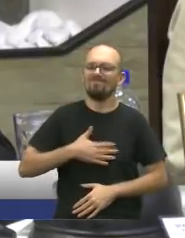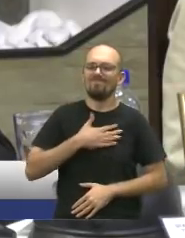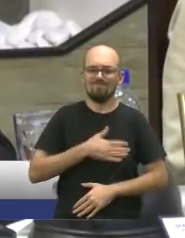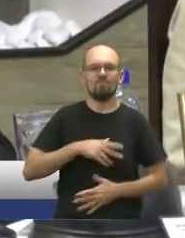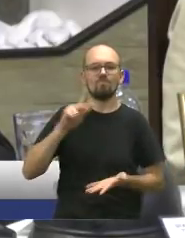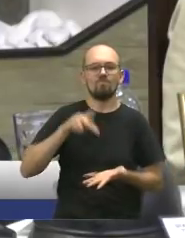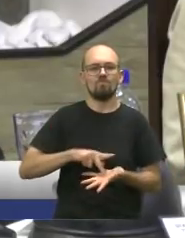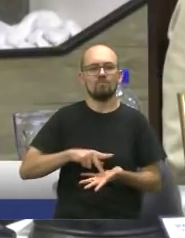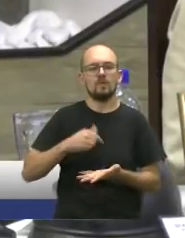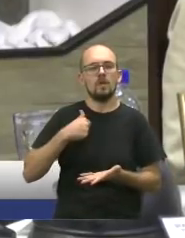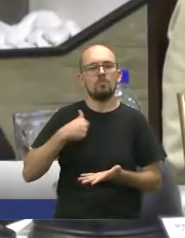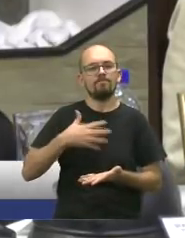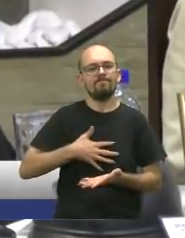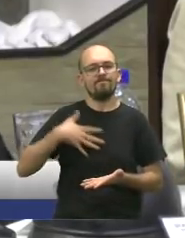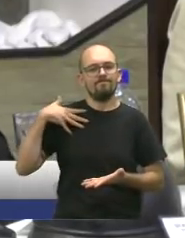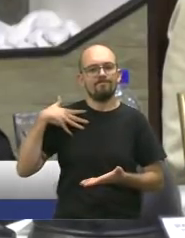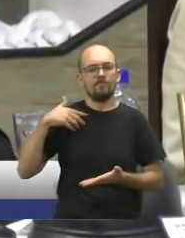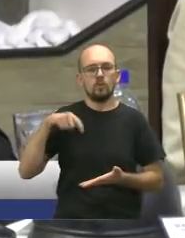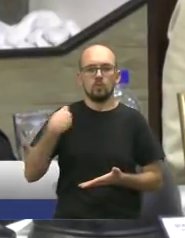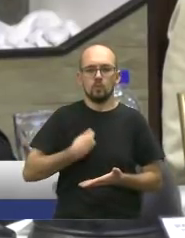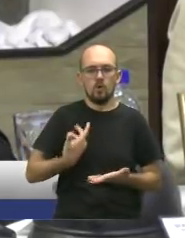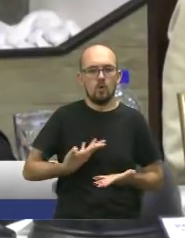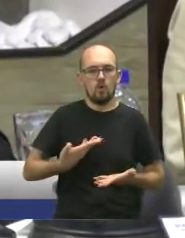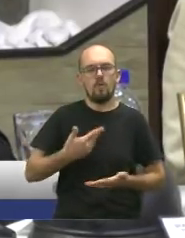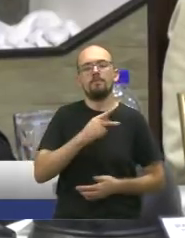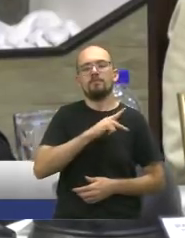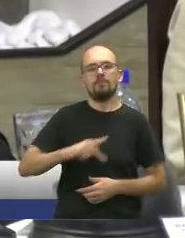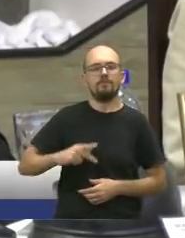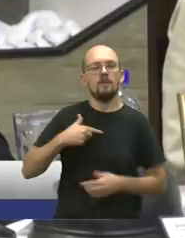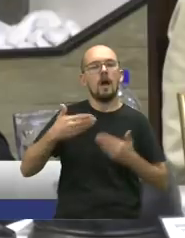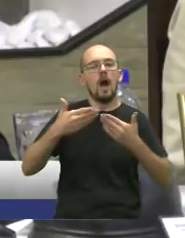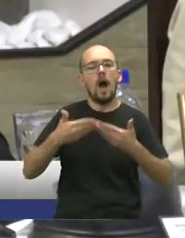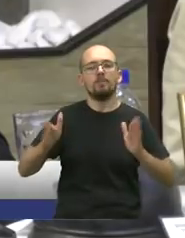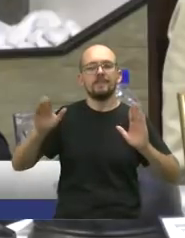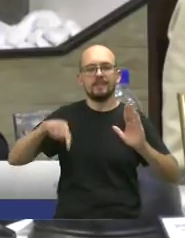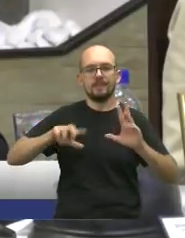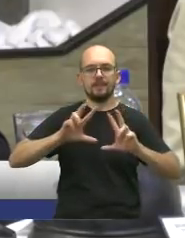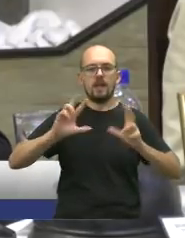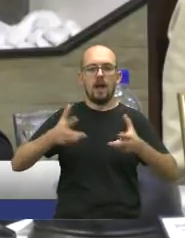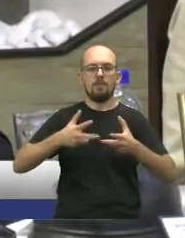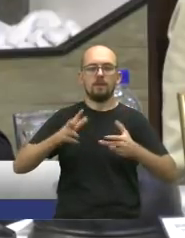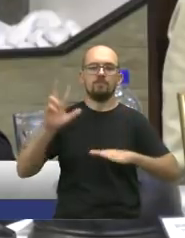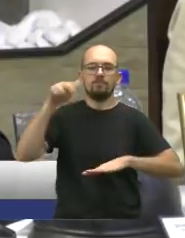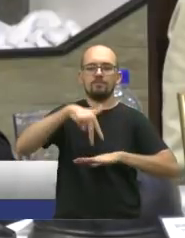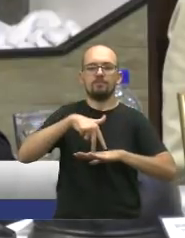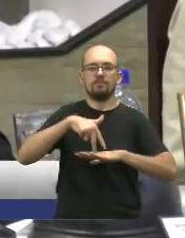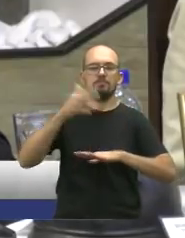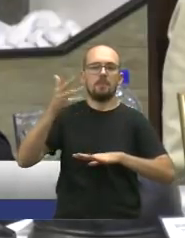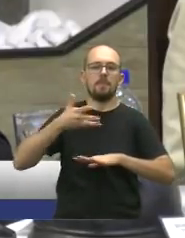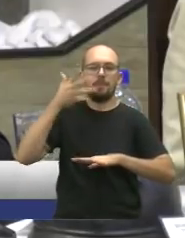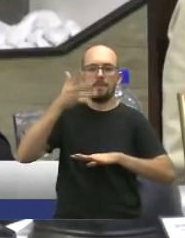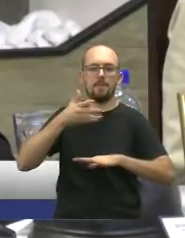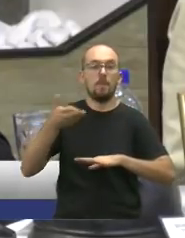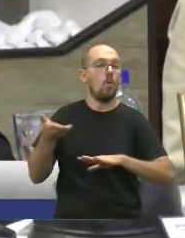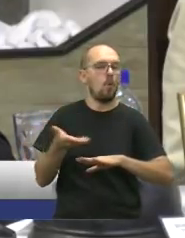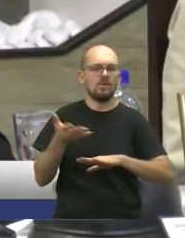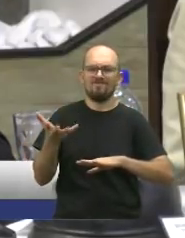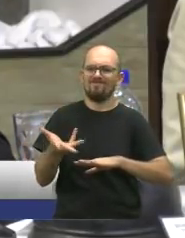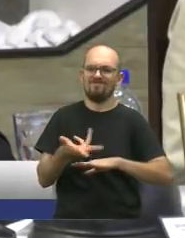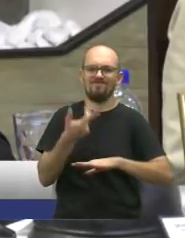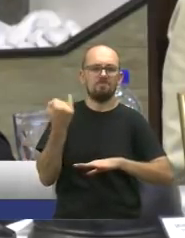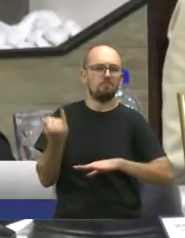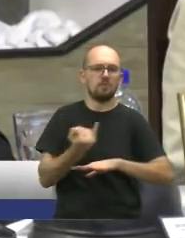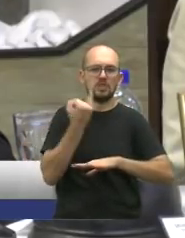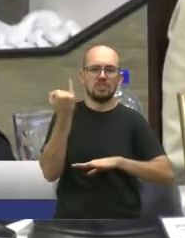na qualidade de presidente, abrir as portas da Câmara para este evento, um evento muito importante